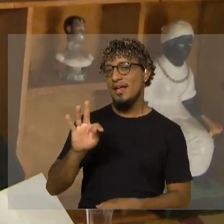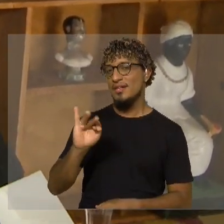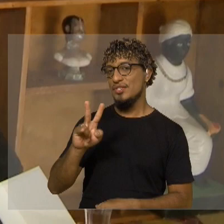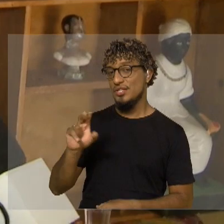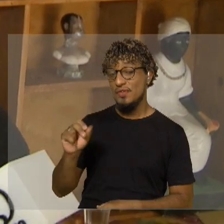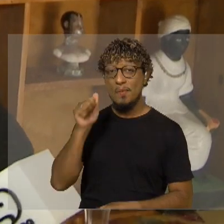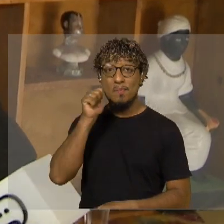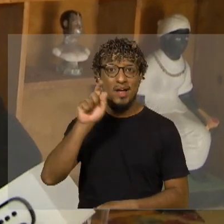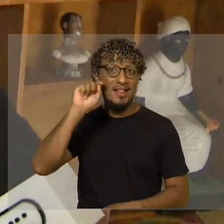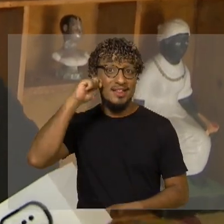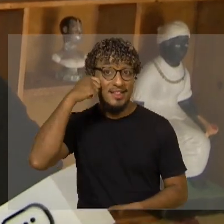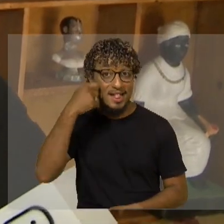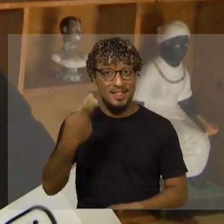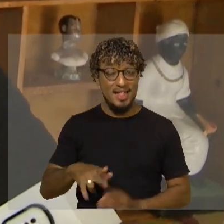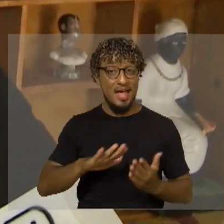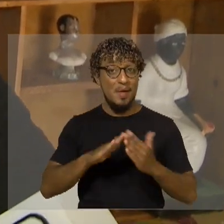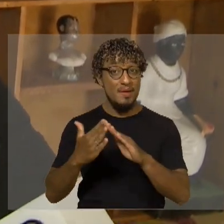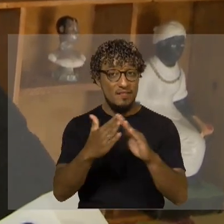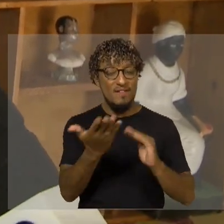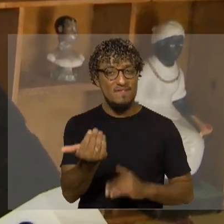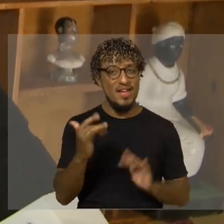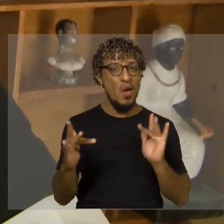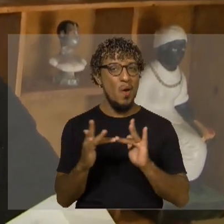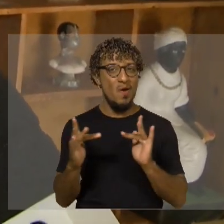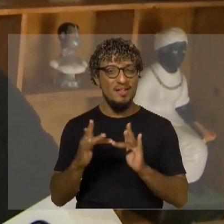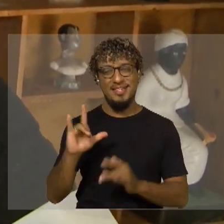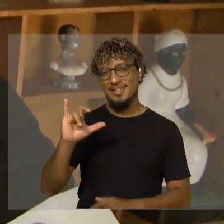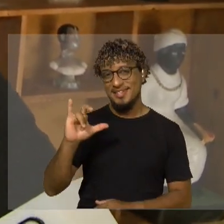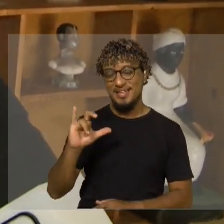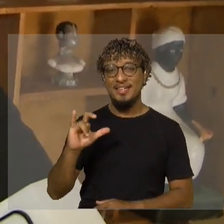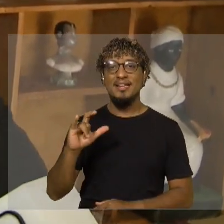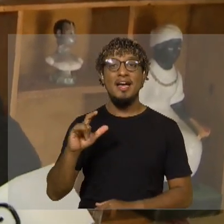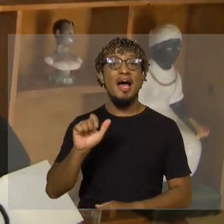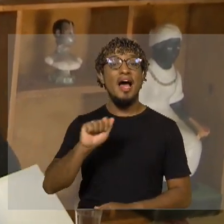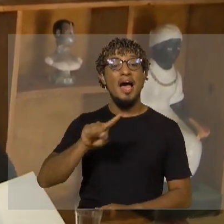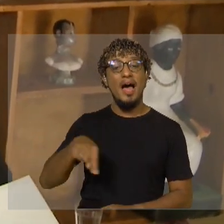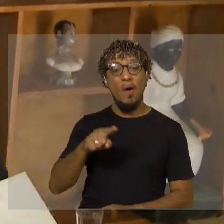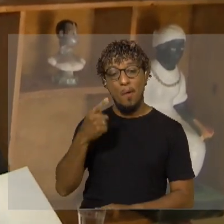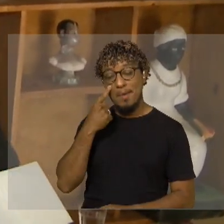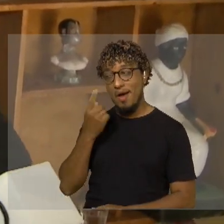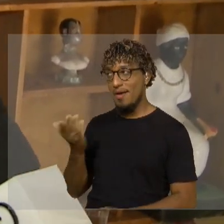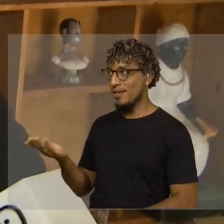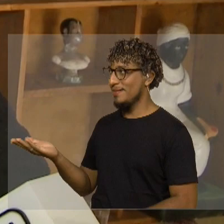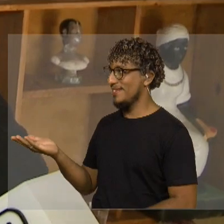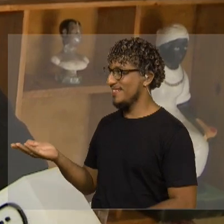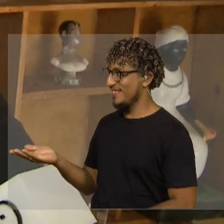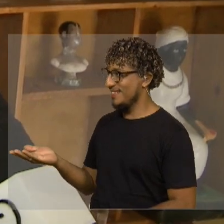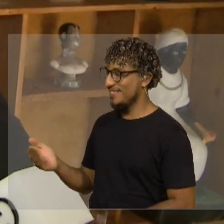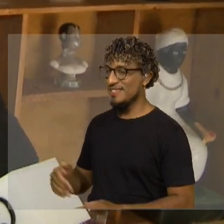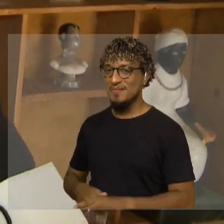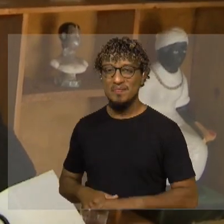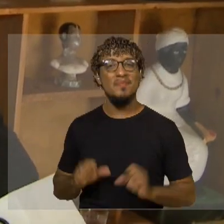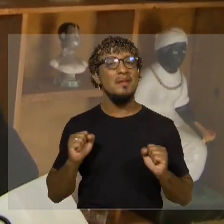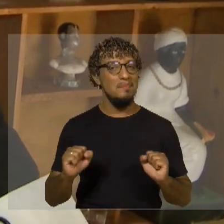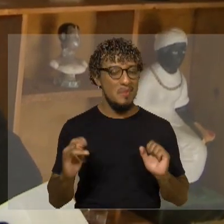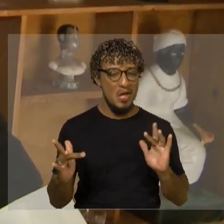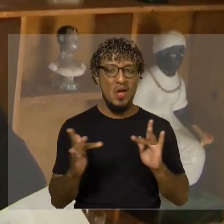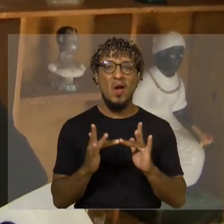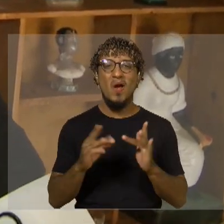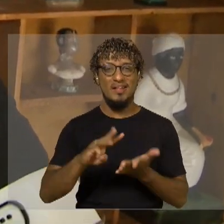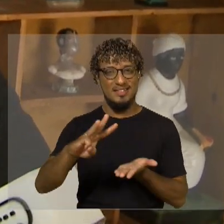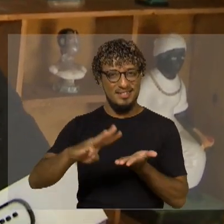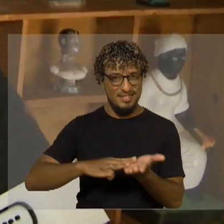Periferia. Entre em contato no nosso Instagram, @coletivo de Mulheres Negras, e aí podem entrar em